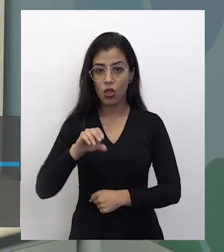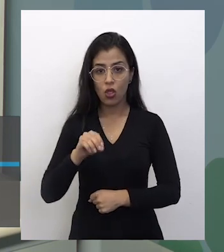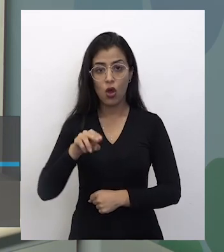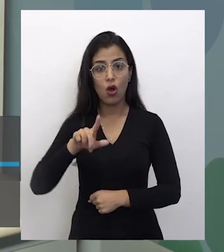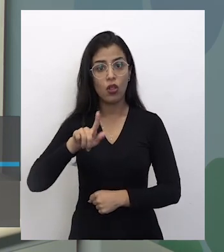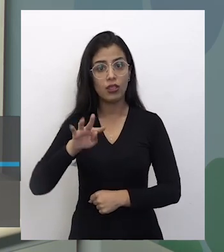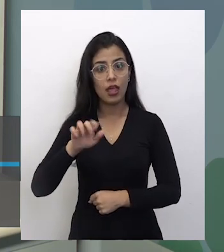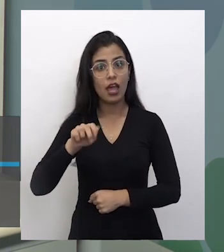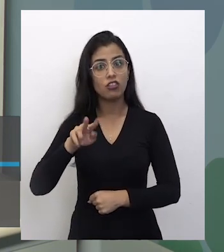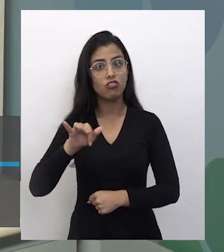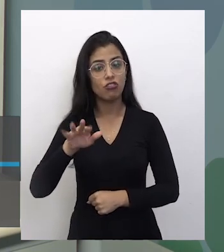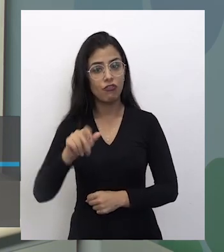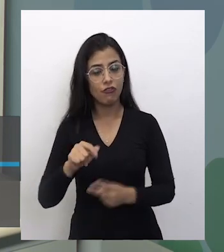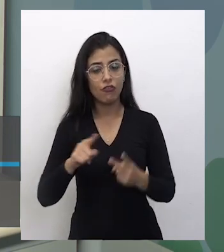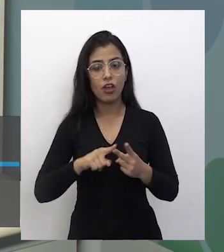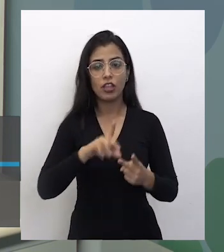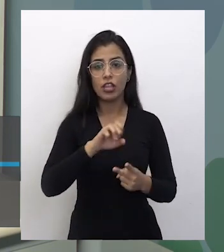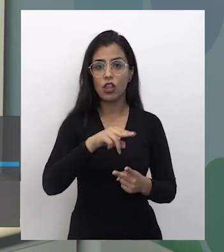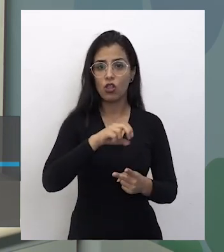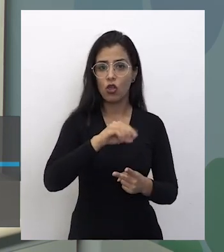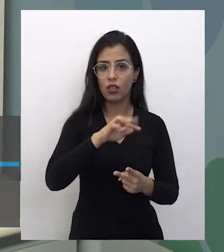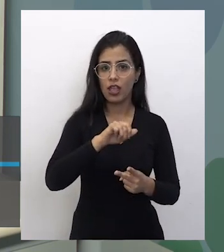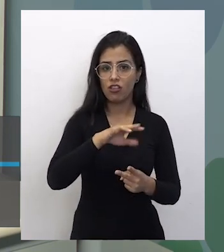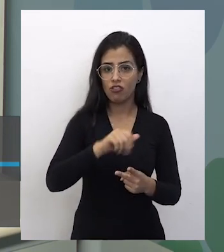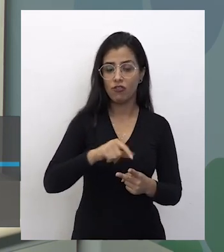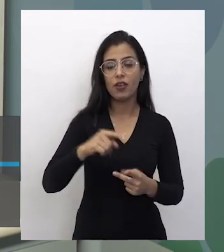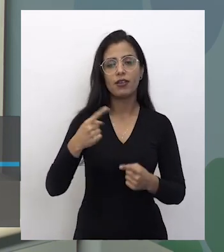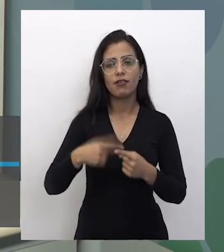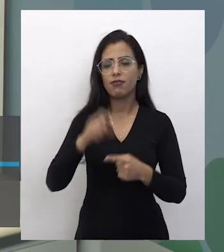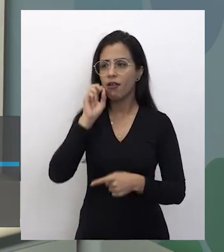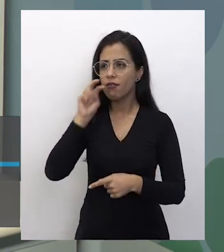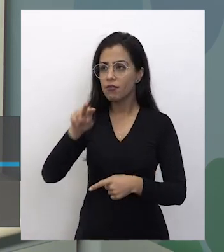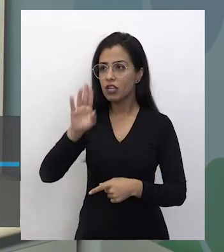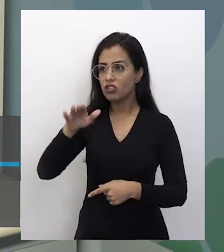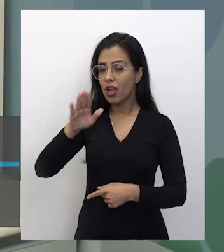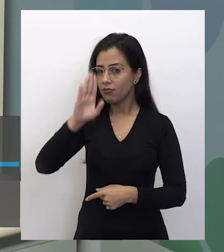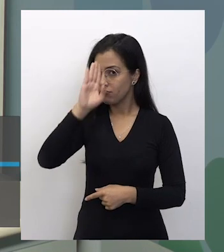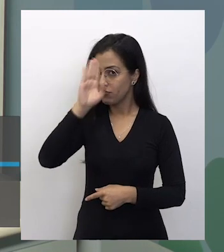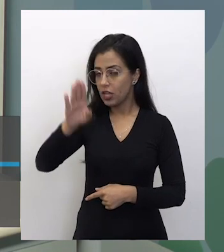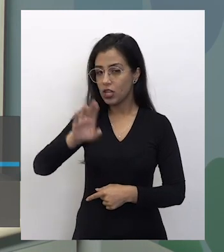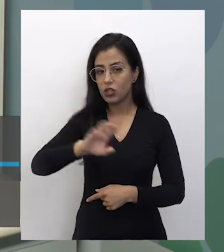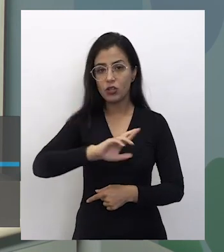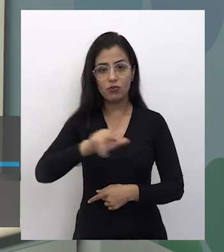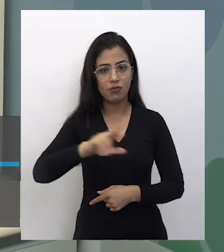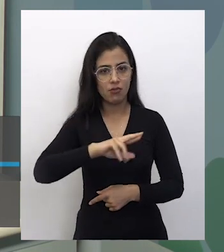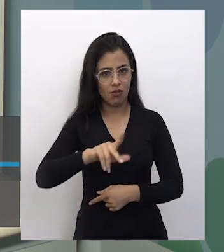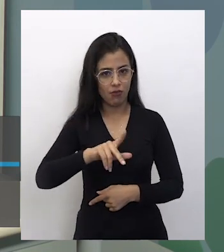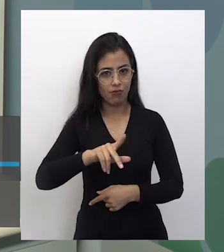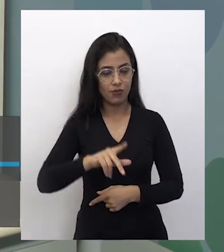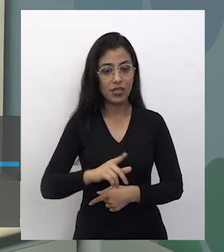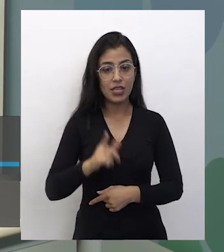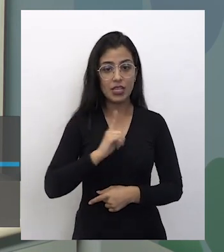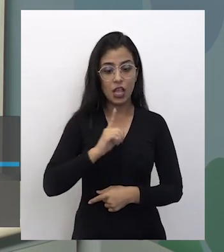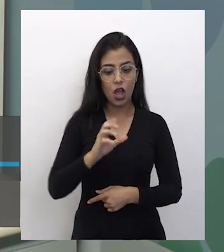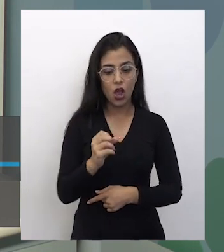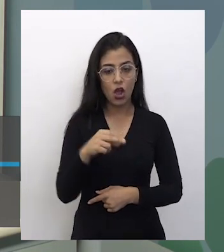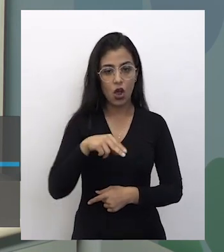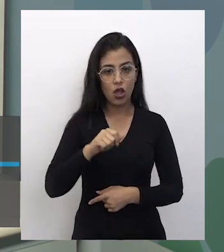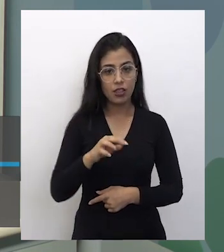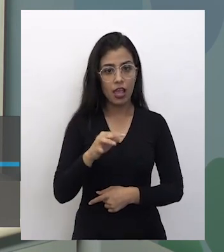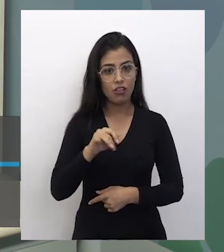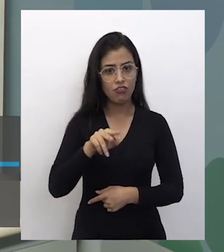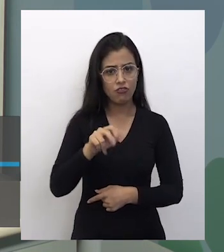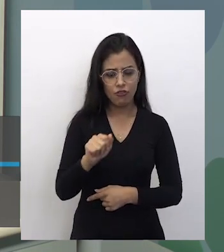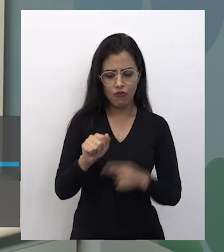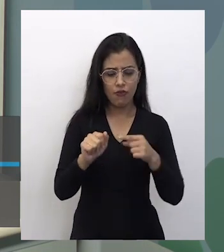sentido real da palavra e o sentido figurado. E nós também temos a palavra conativa. A conativa, ela está no sentido de